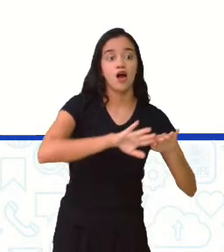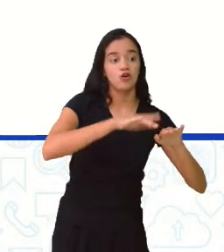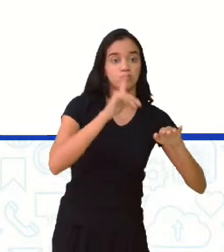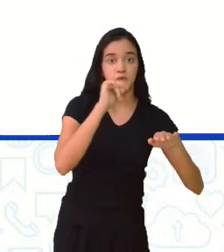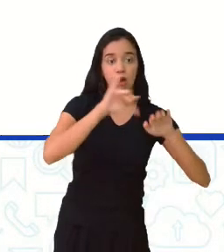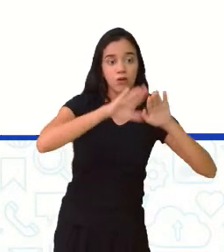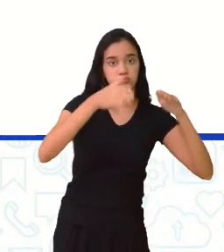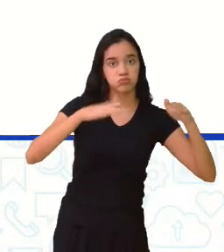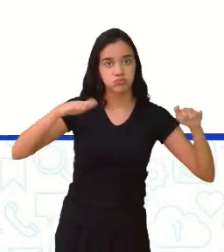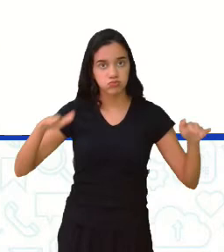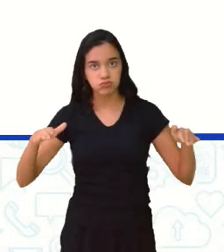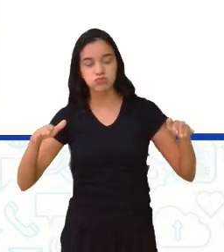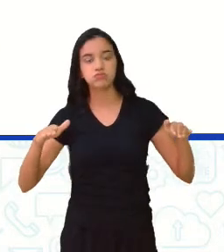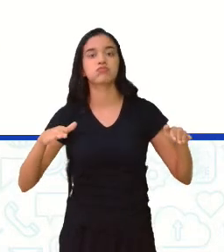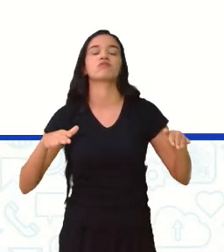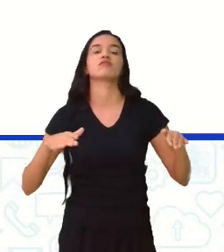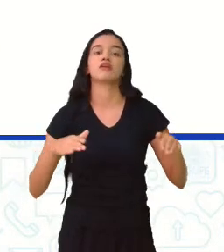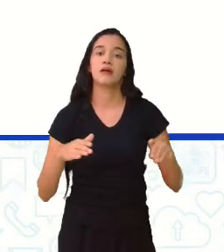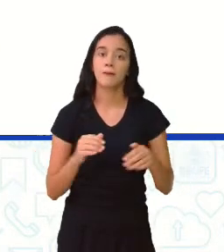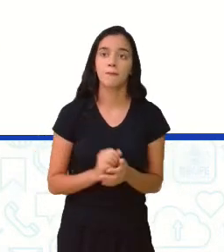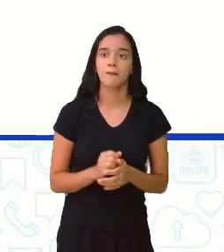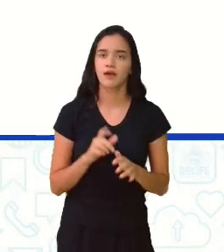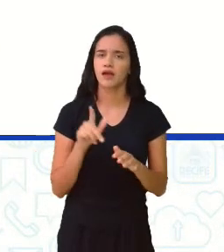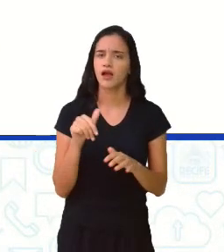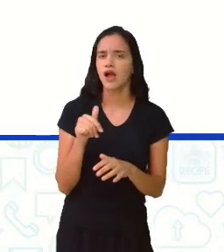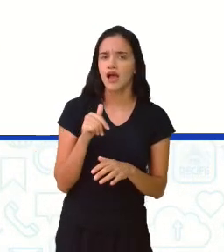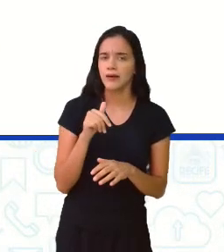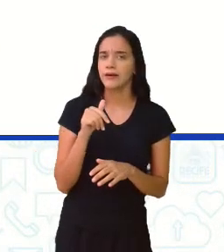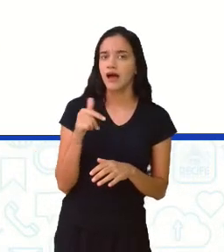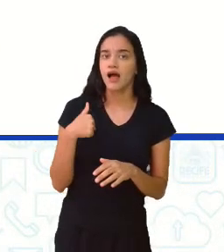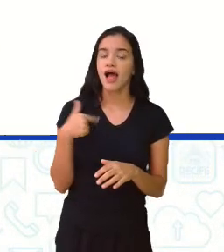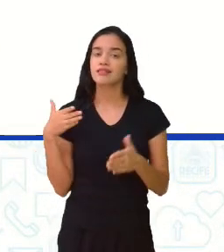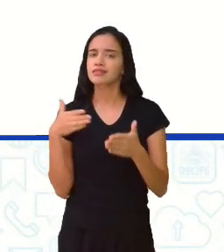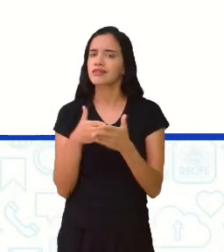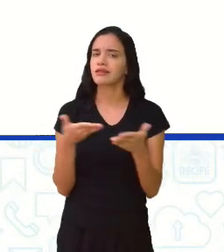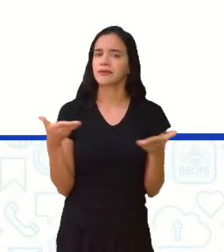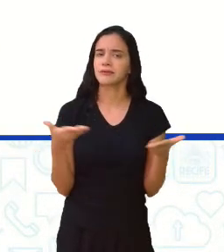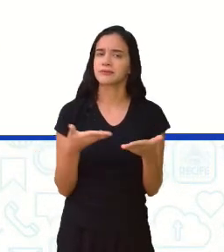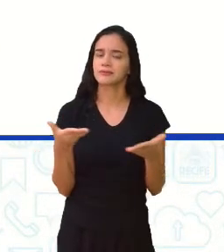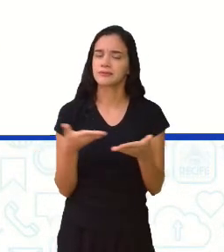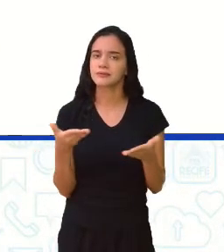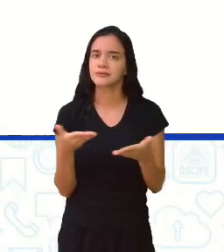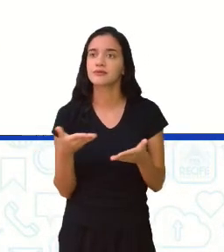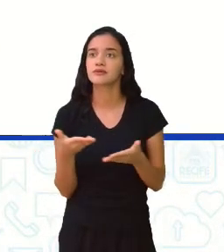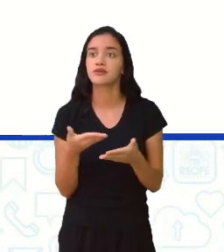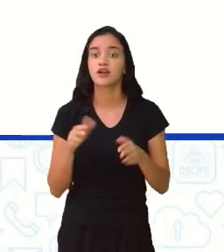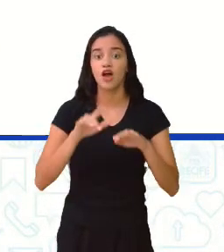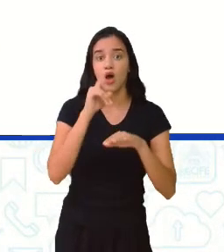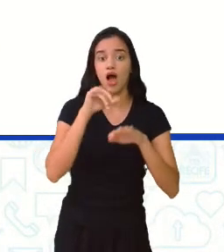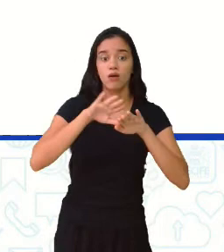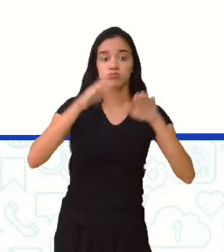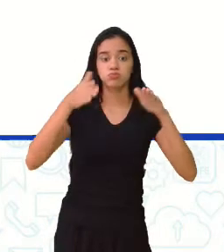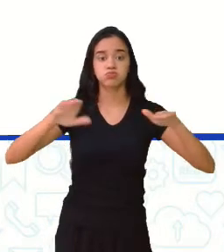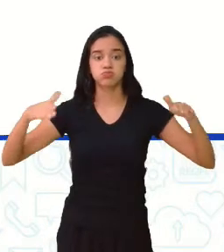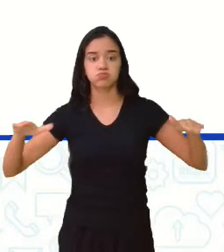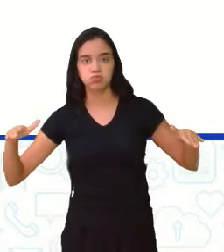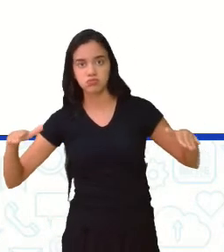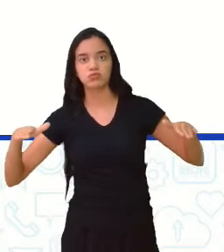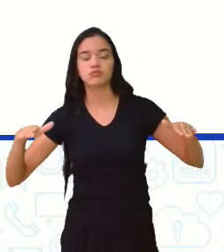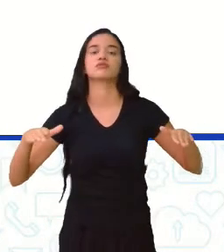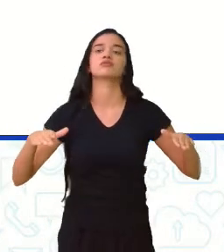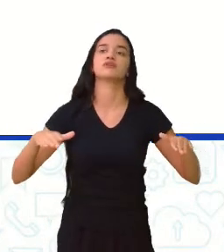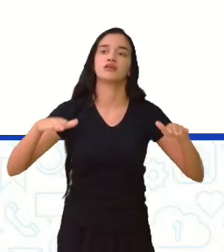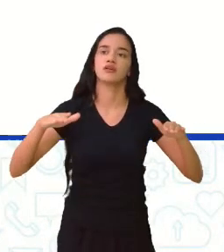Ártico, no hemisfério norte. Até pouco tempo, esse oceano não chamava tanta atenção, pois ele era recoberto por